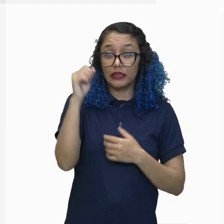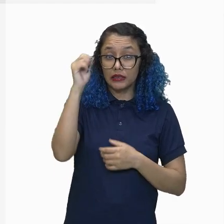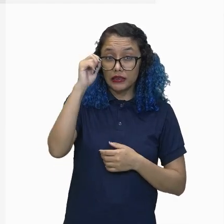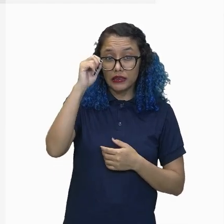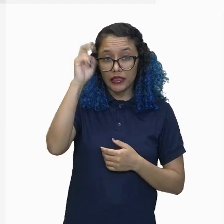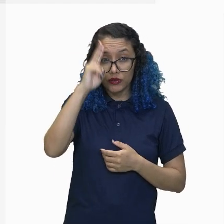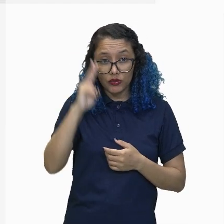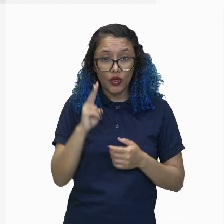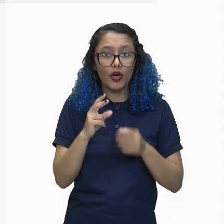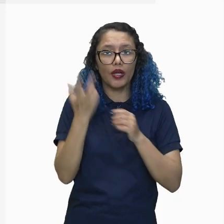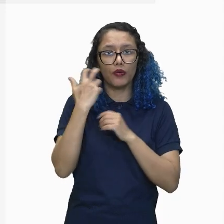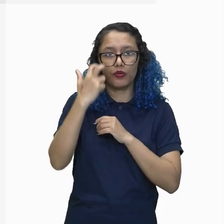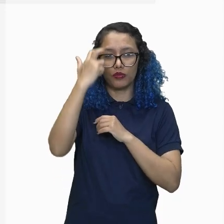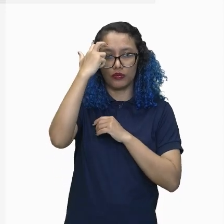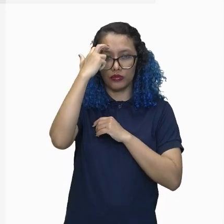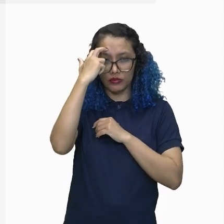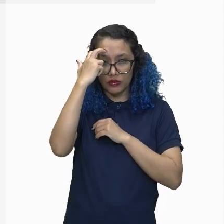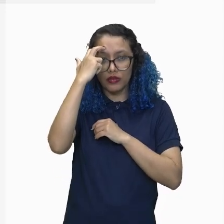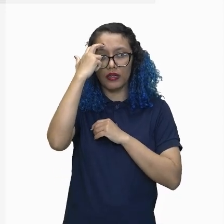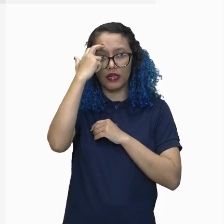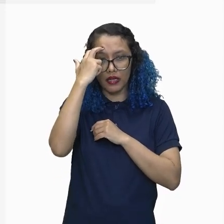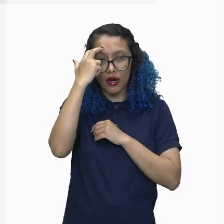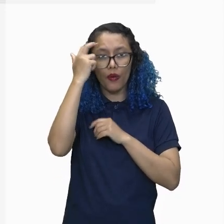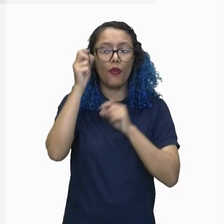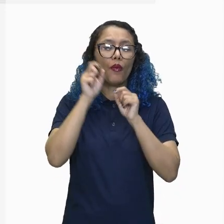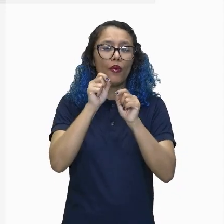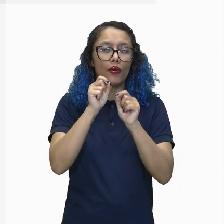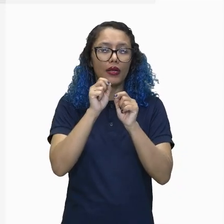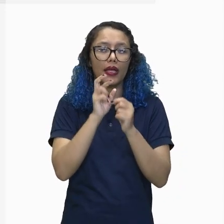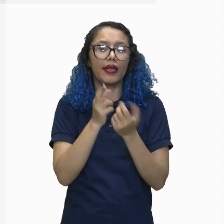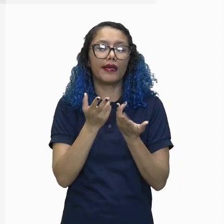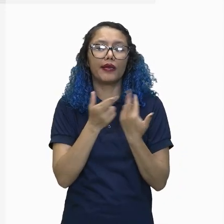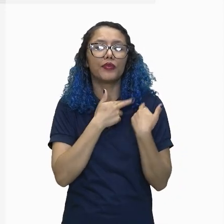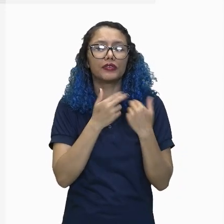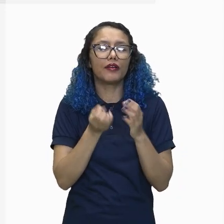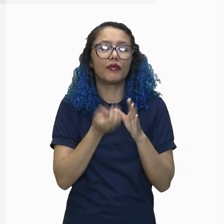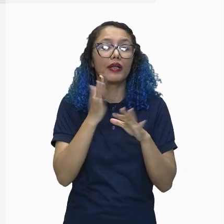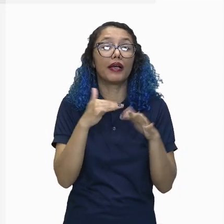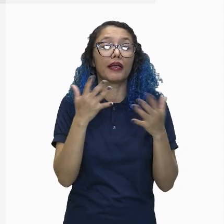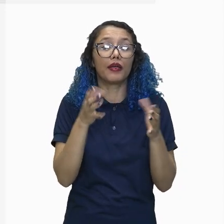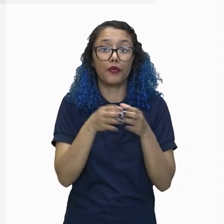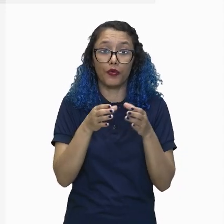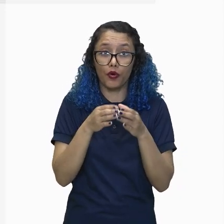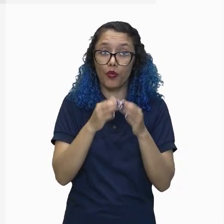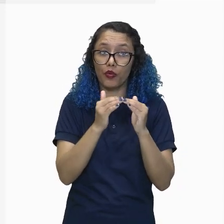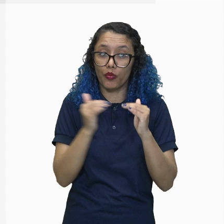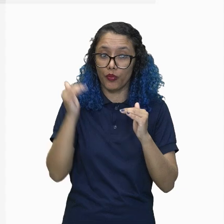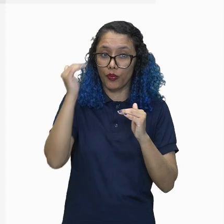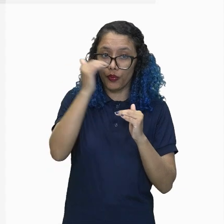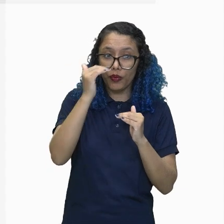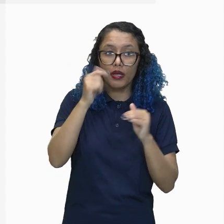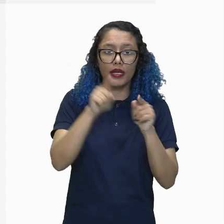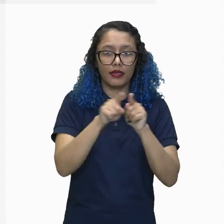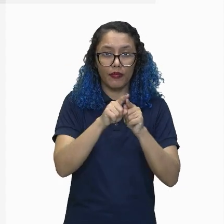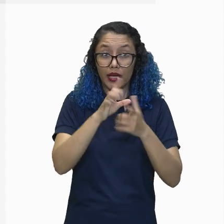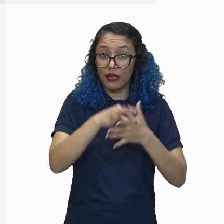culturais criados por classes dominantes e por líderes